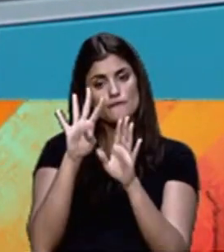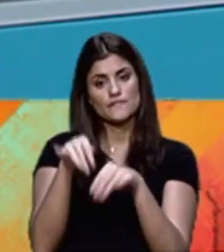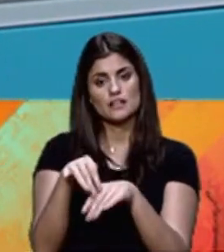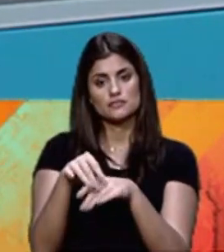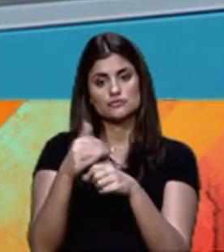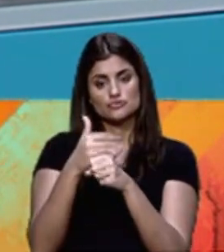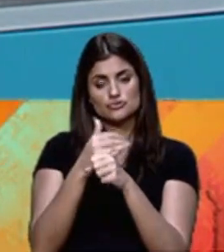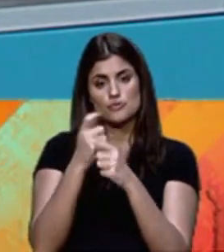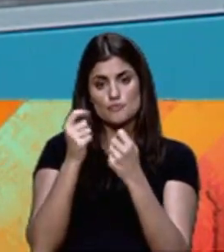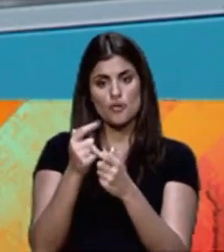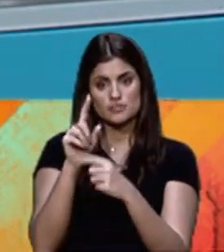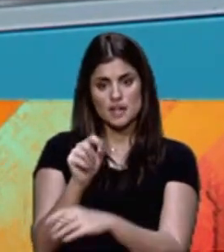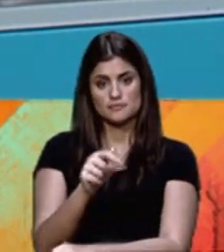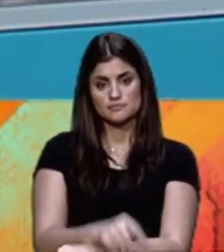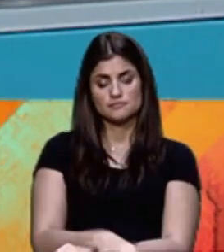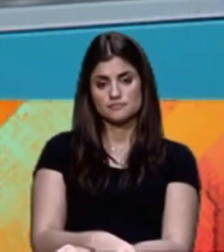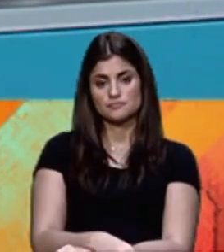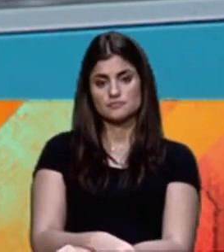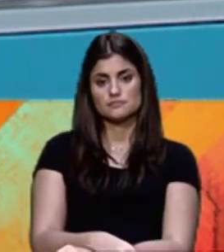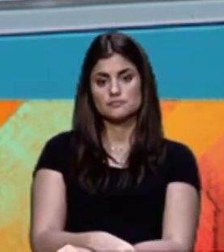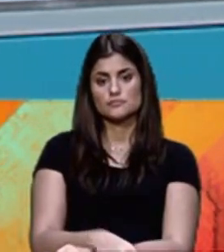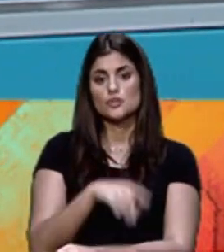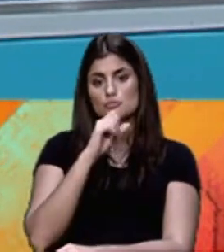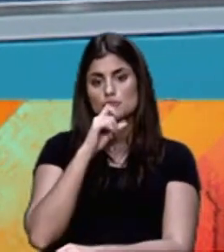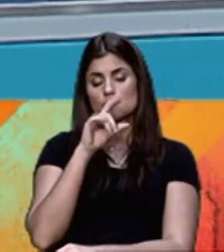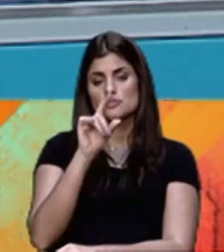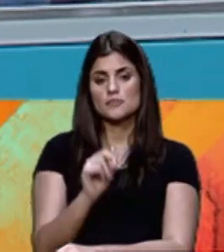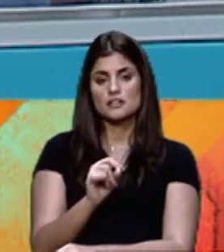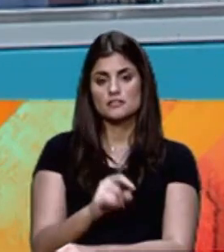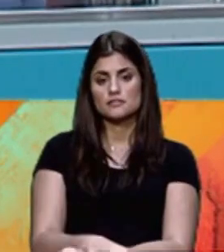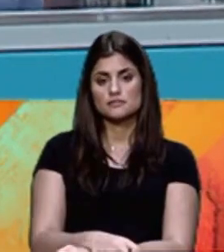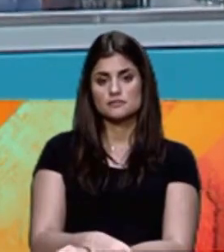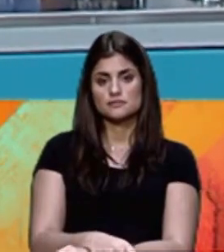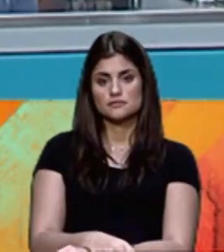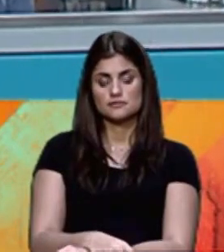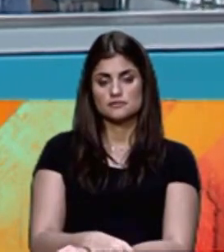vou picar um bocadinho também. E podemos depois...